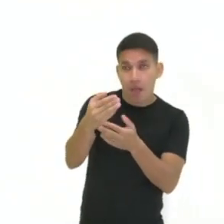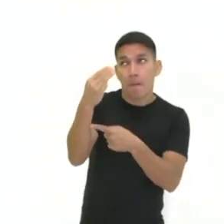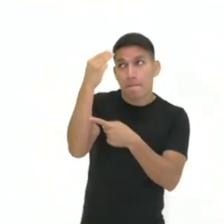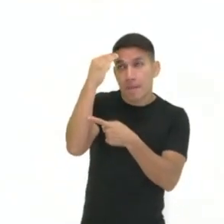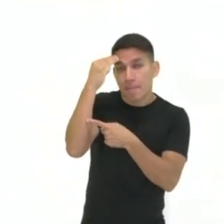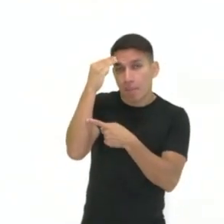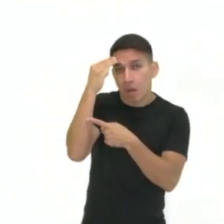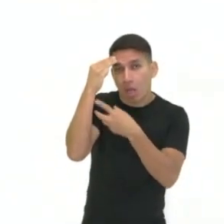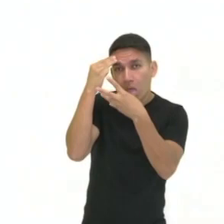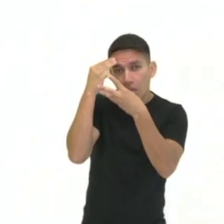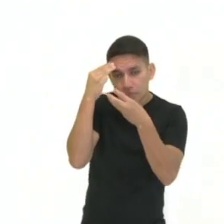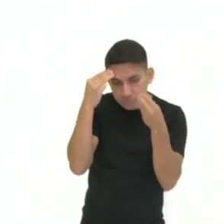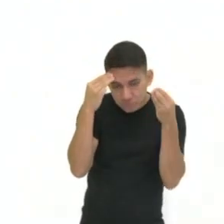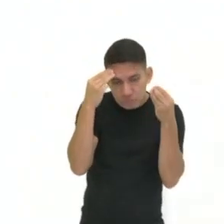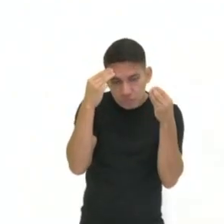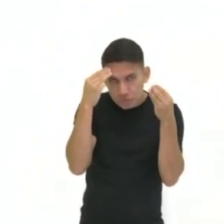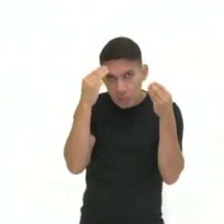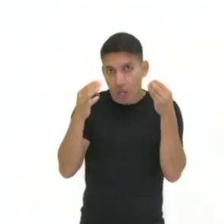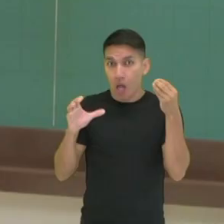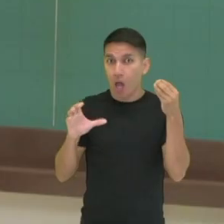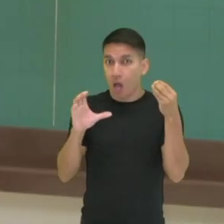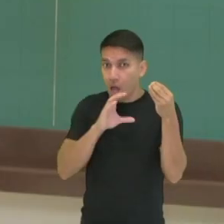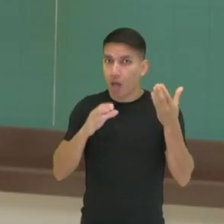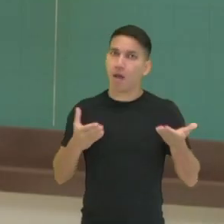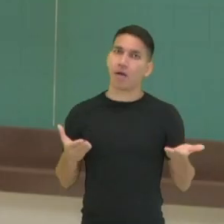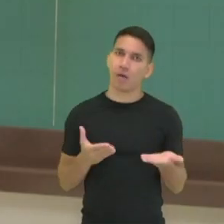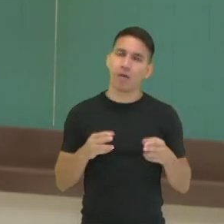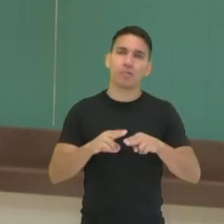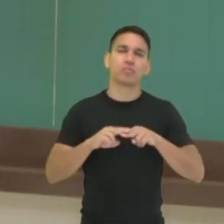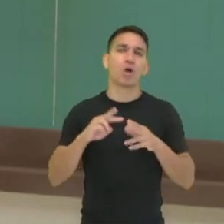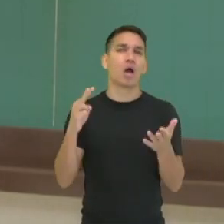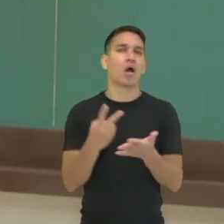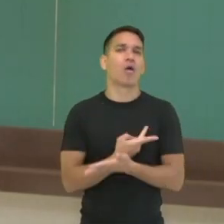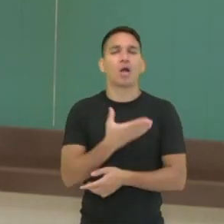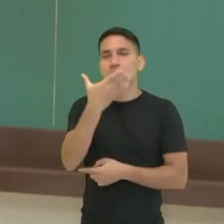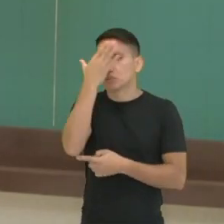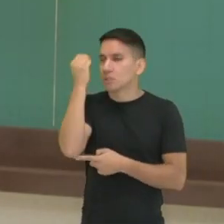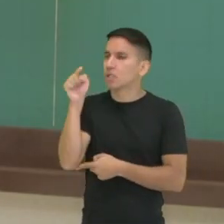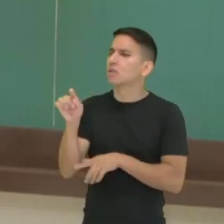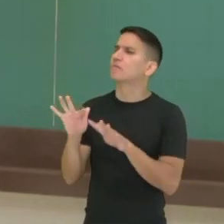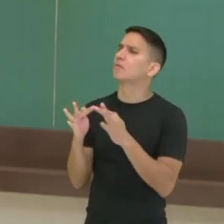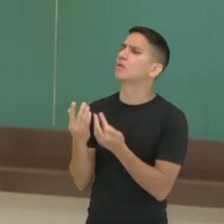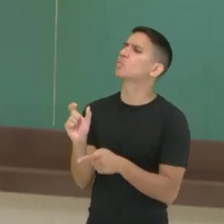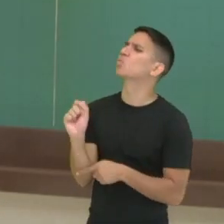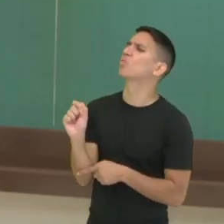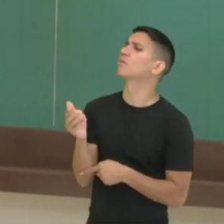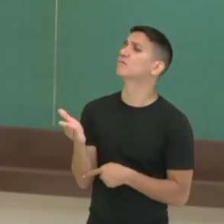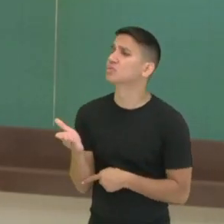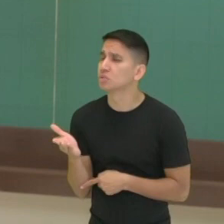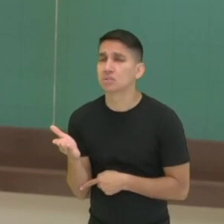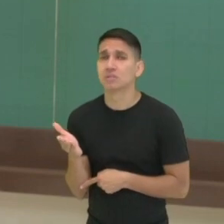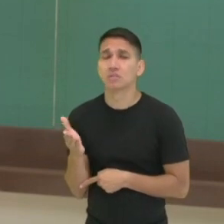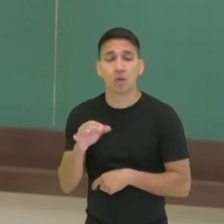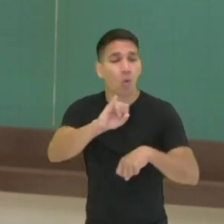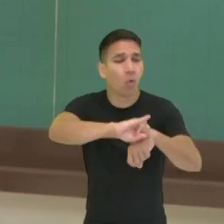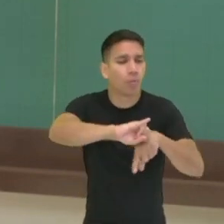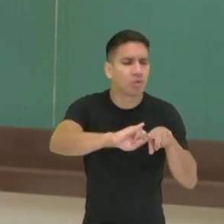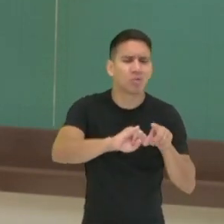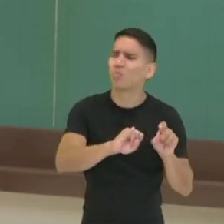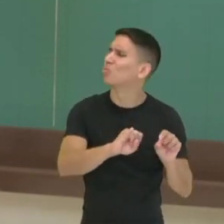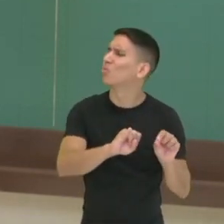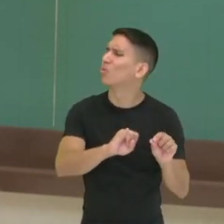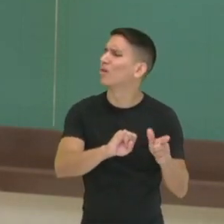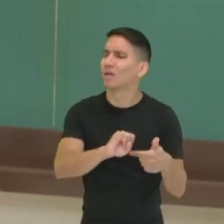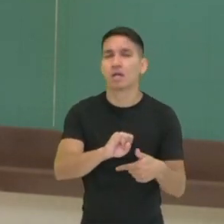da memória recente. Por isso, esquece parentes, esquece os objetos,